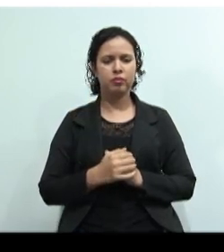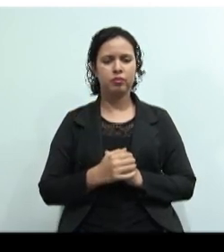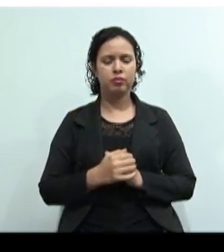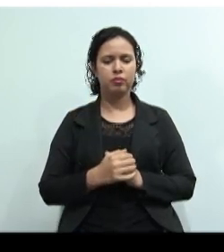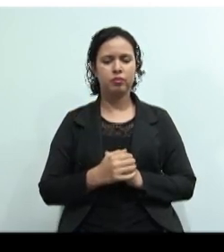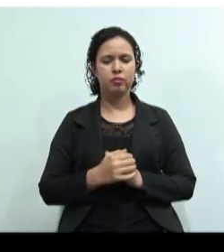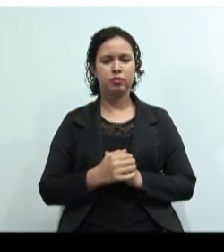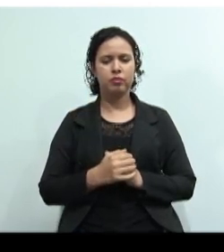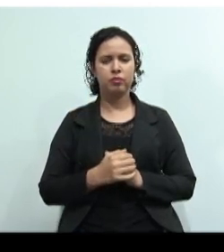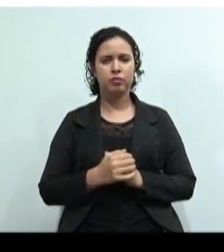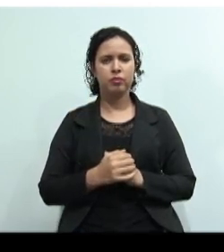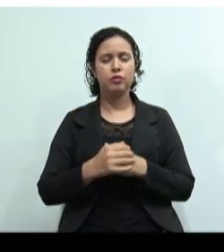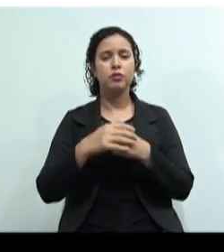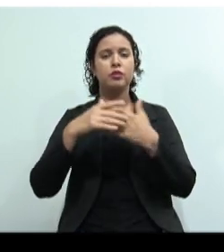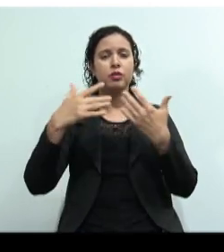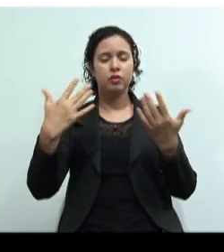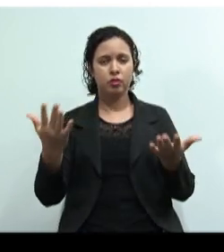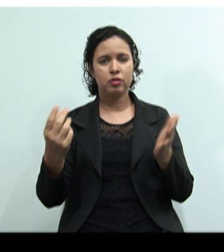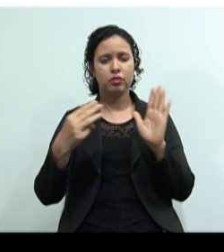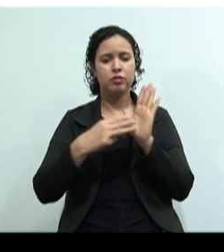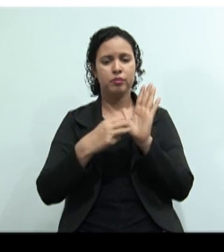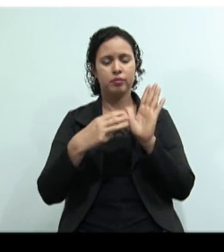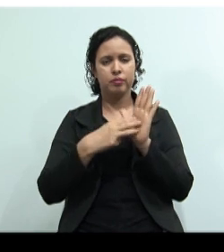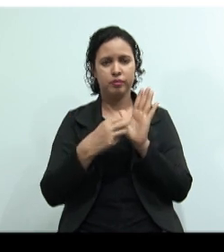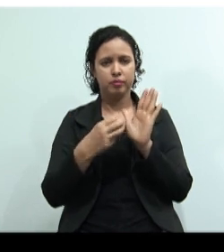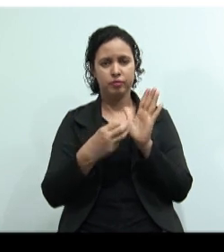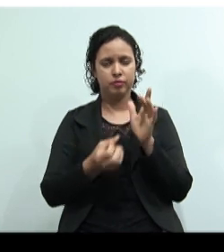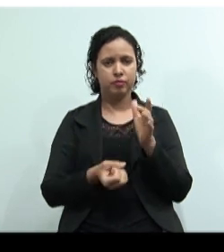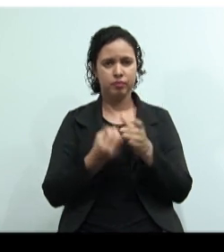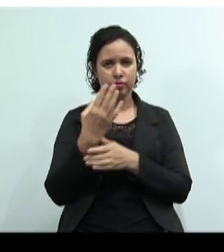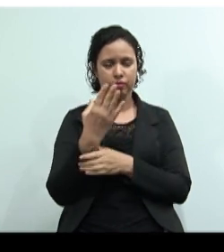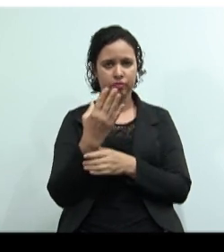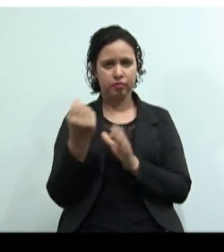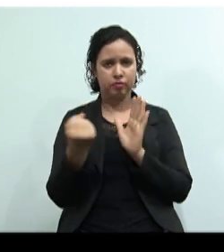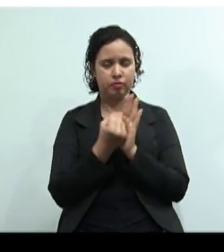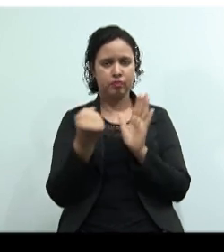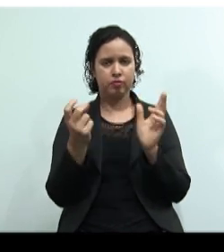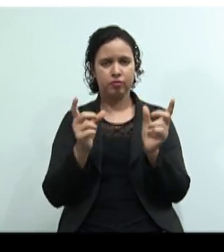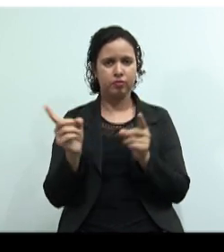ele. Então, quais são as metodologias de formação de preço de venda que